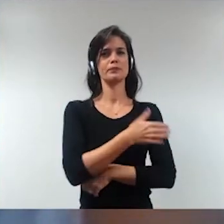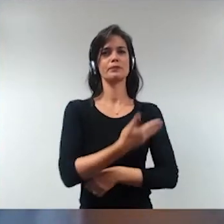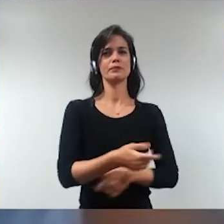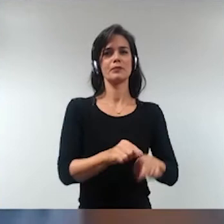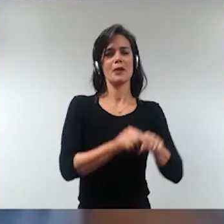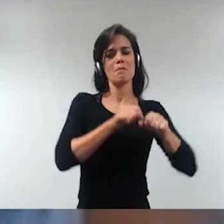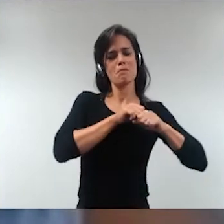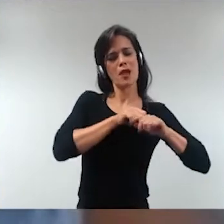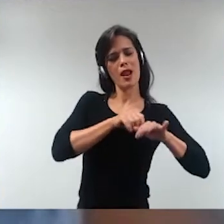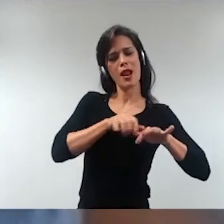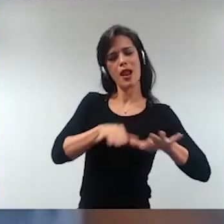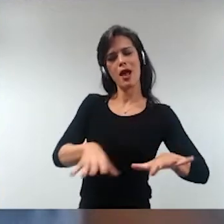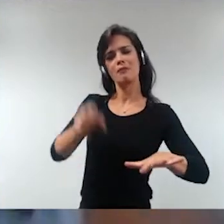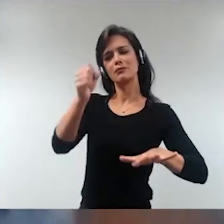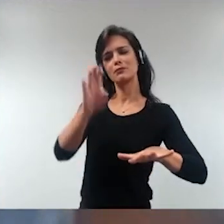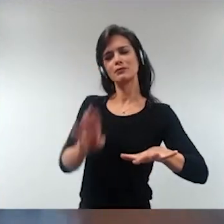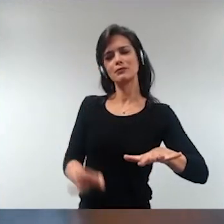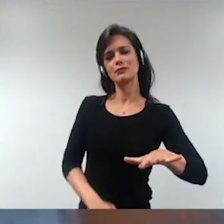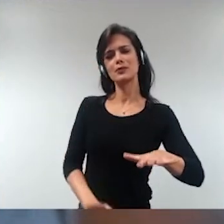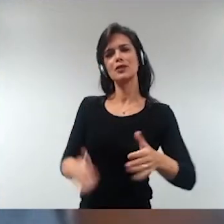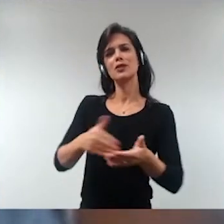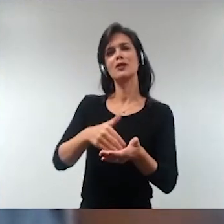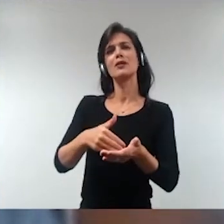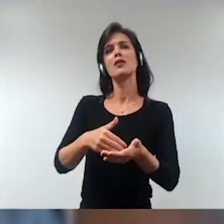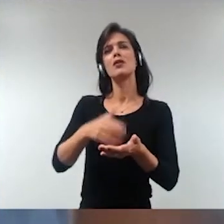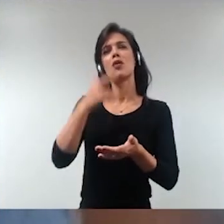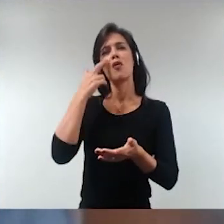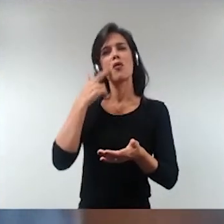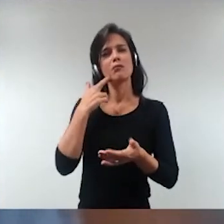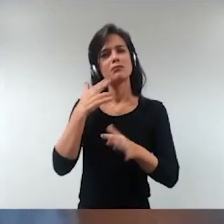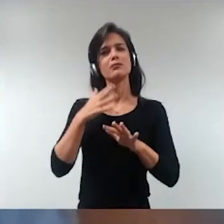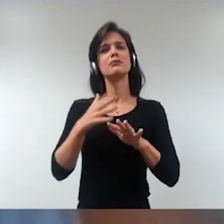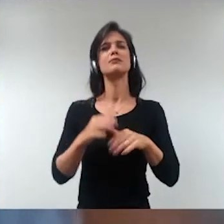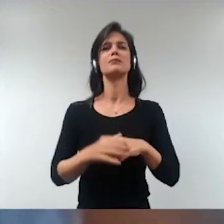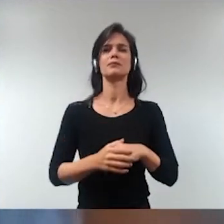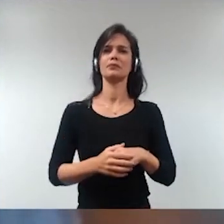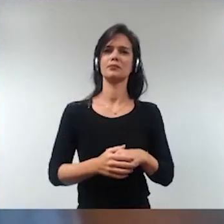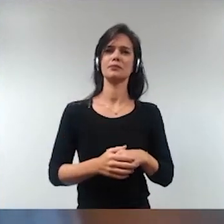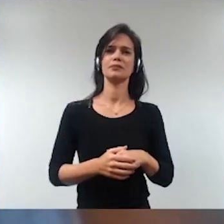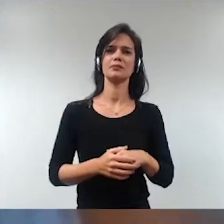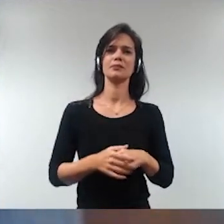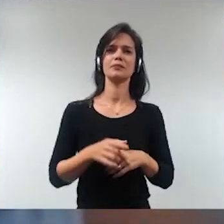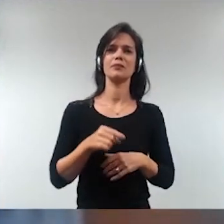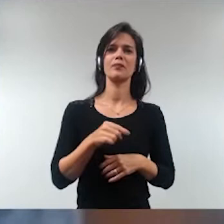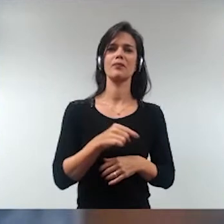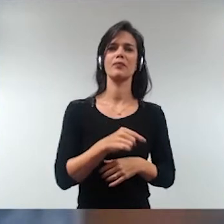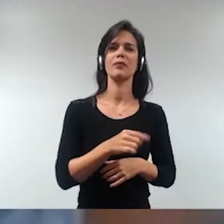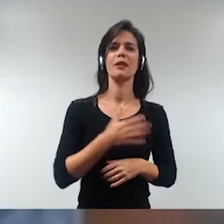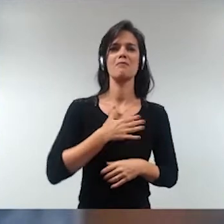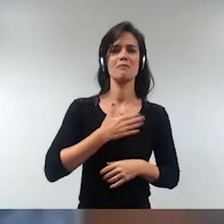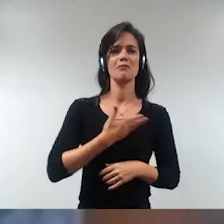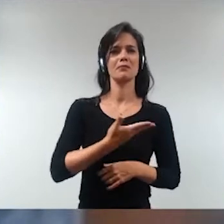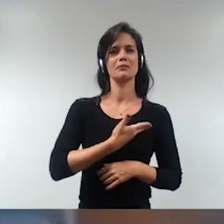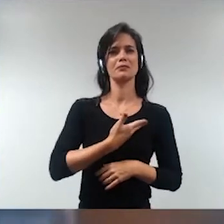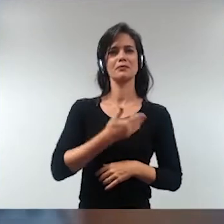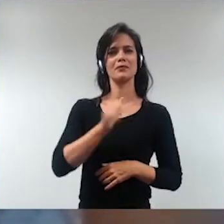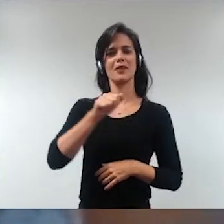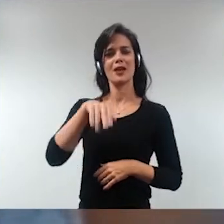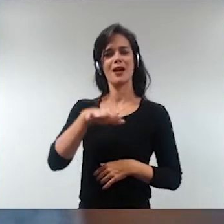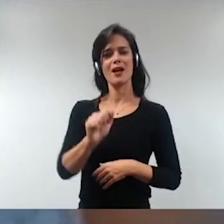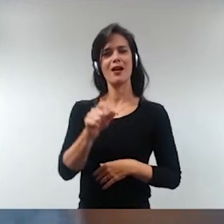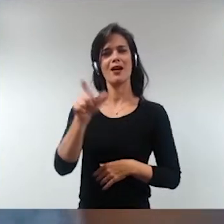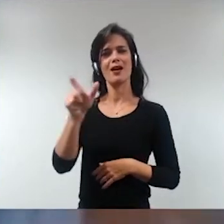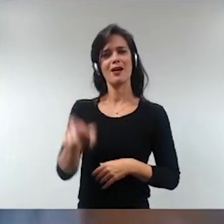repercutindo isso por todo o Brasil, chegou até Roraima, viu, querida Luciana? Na voz da minha amiga Ana